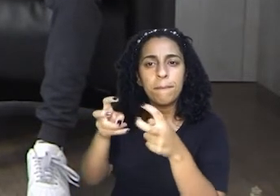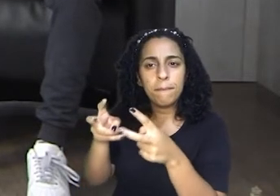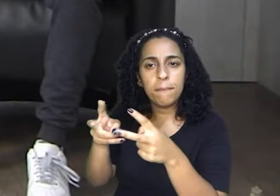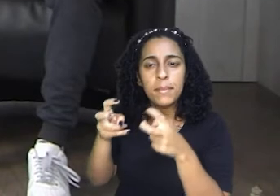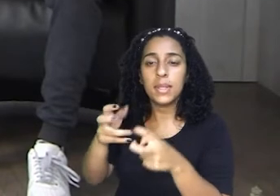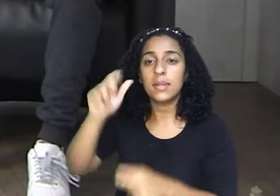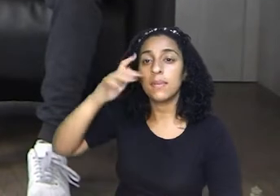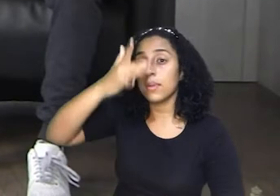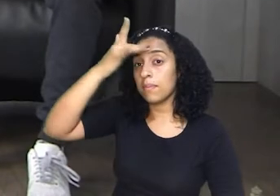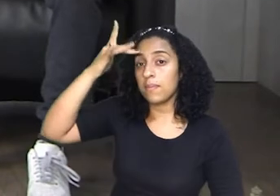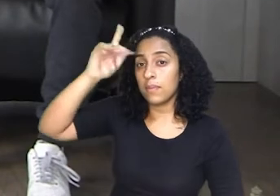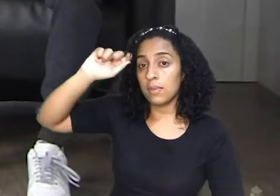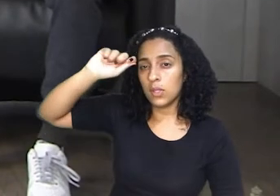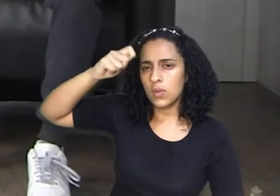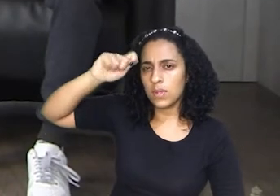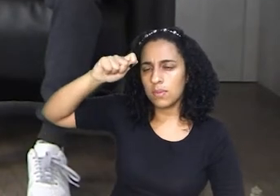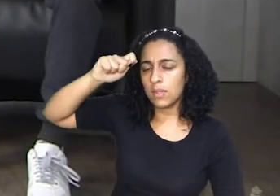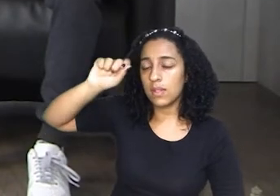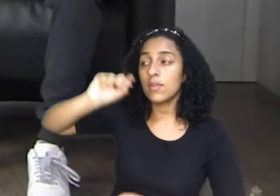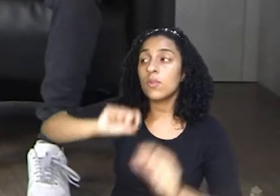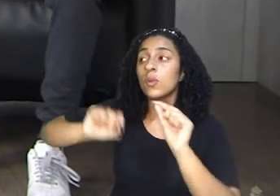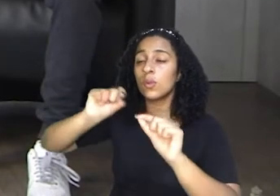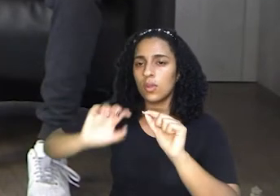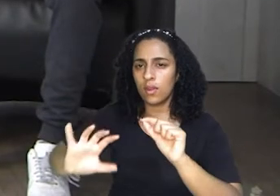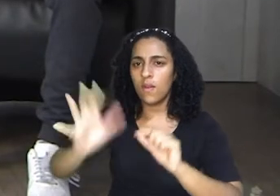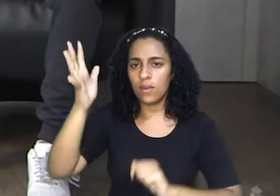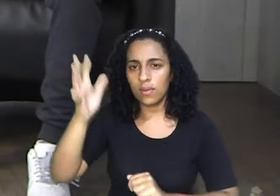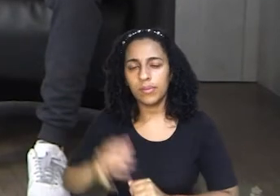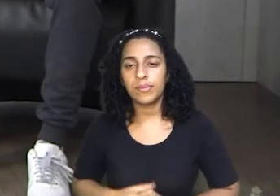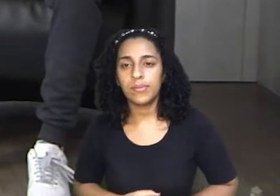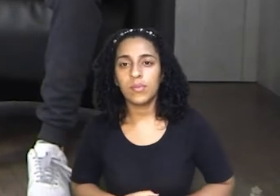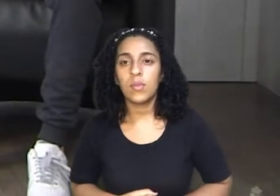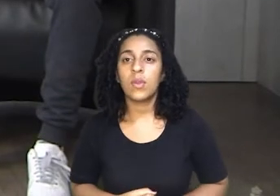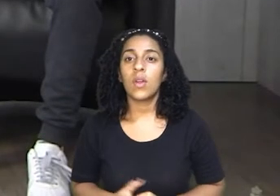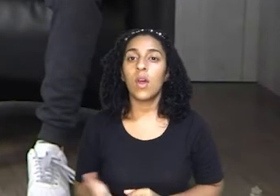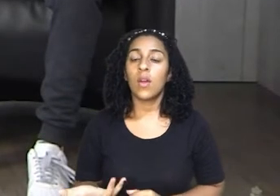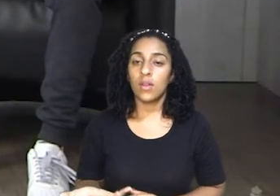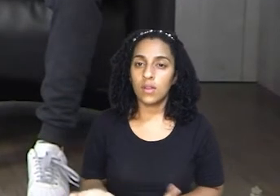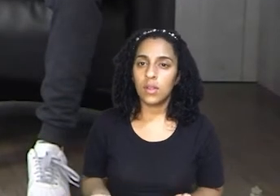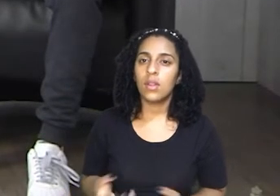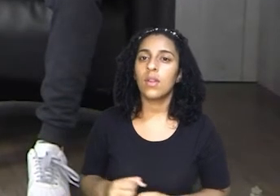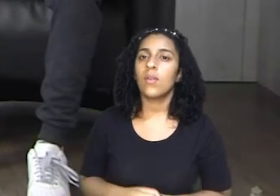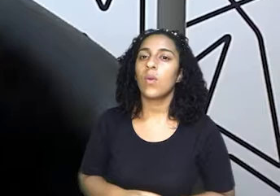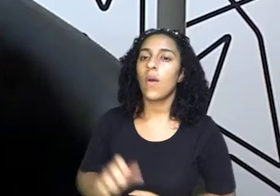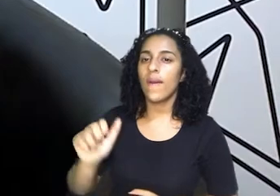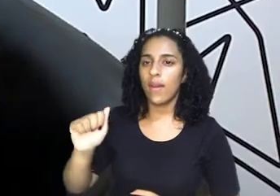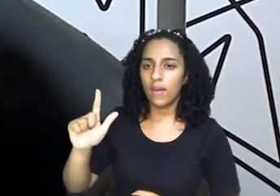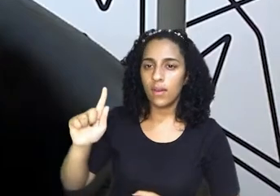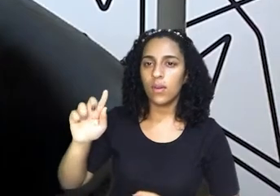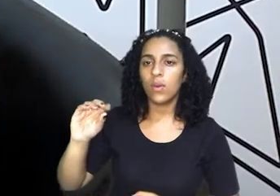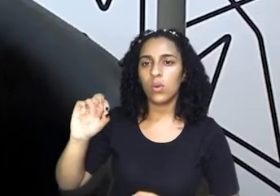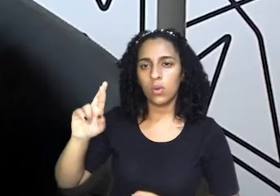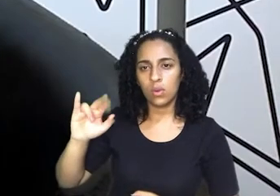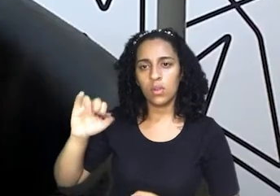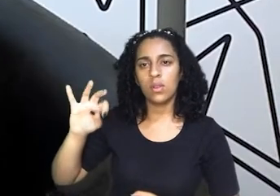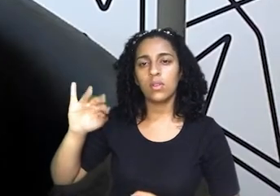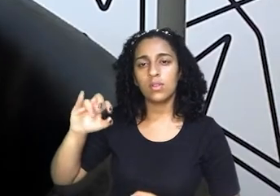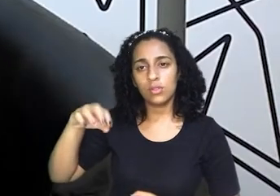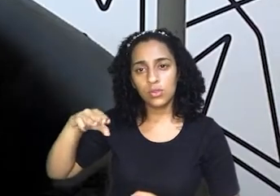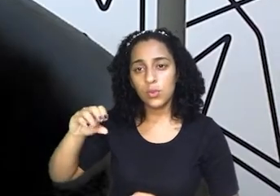das pessoas negras e que que acontece né os os algoritmos são muito